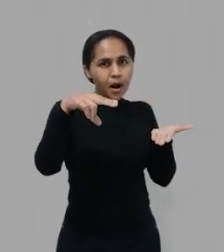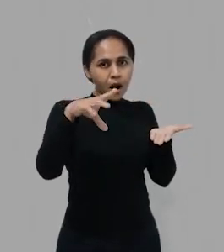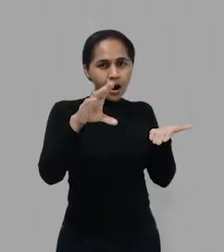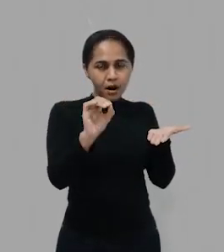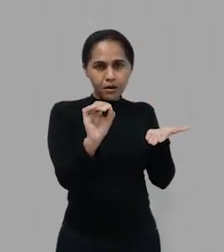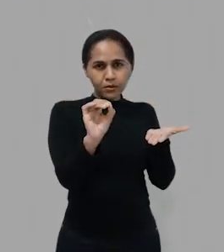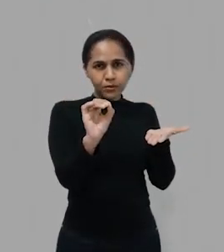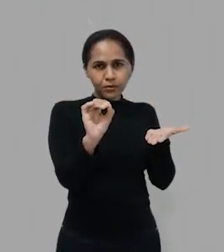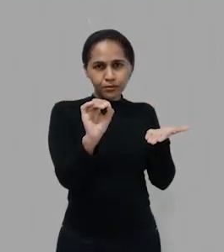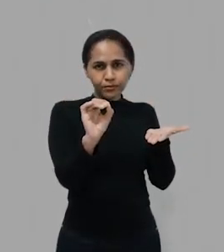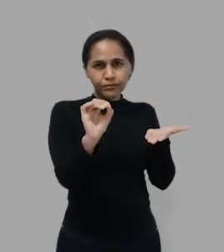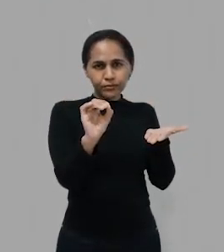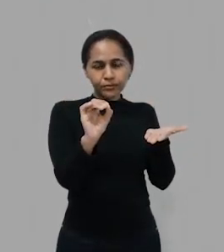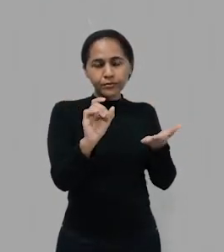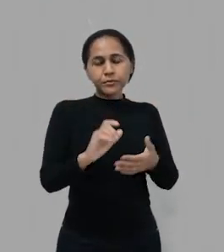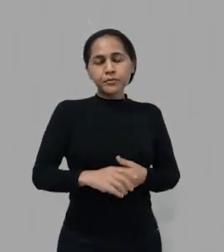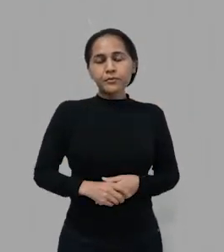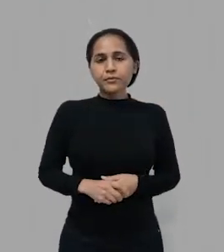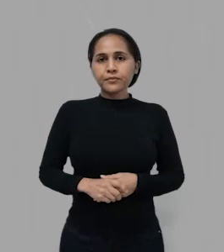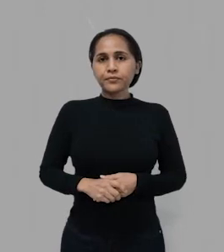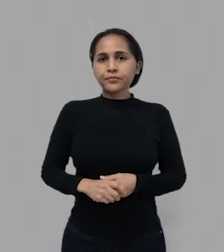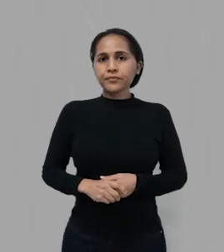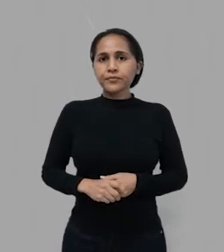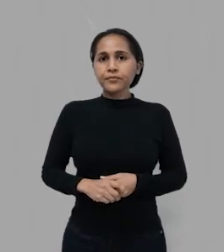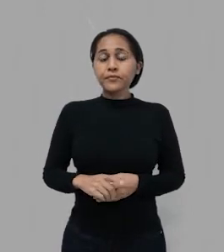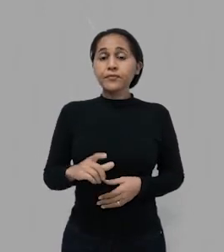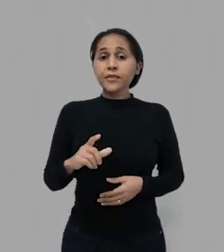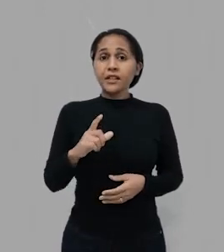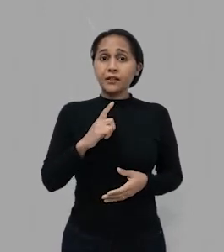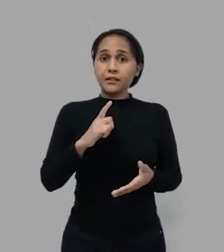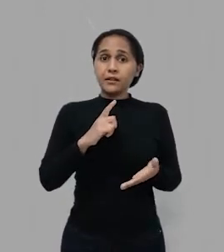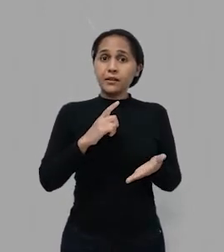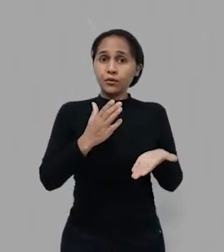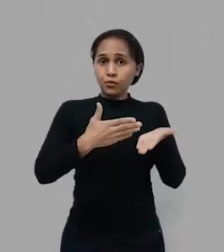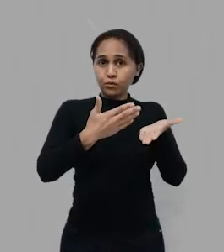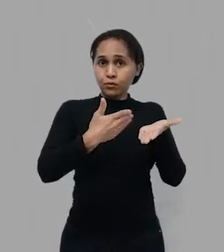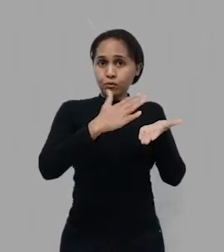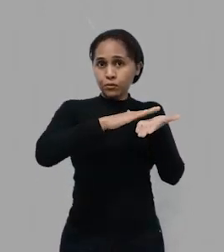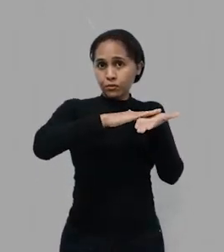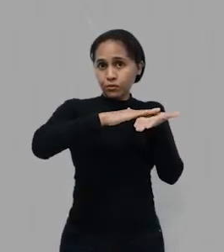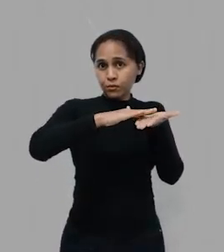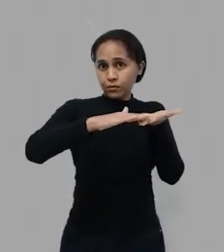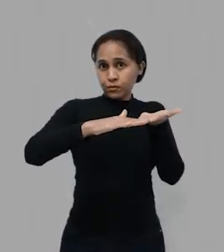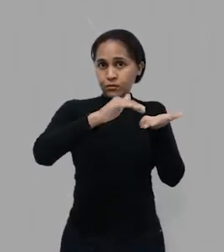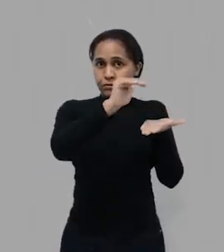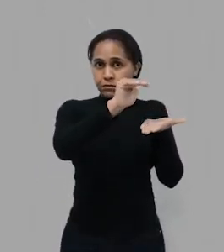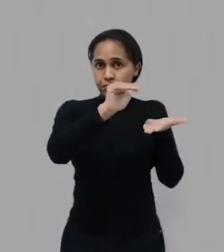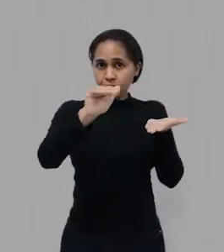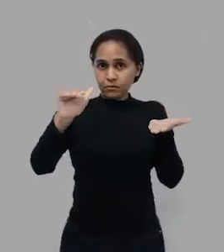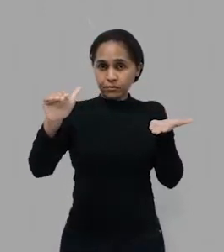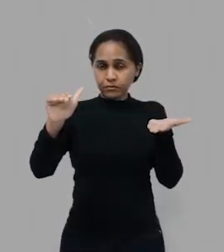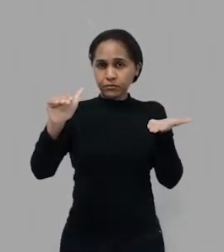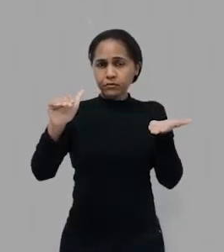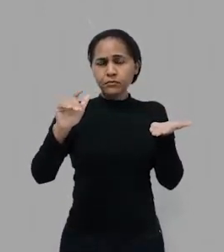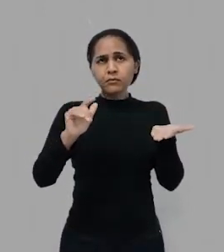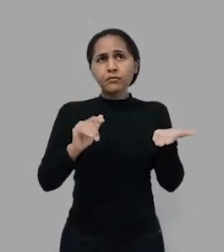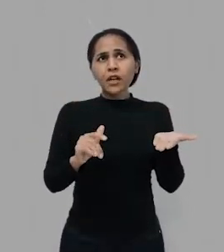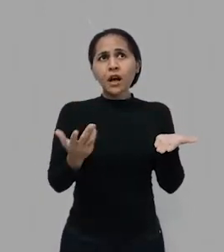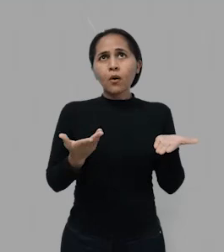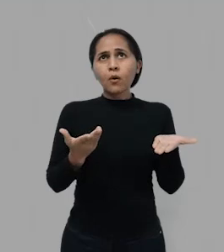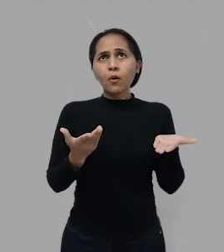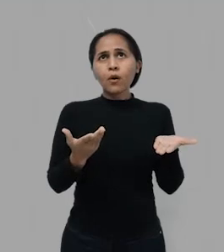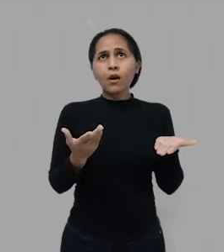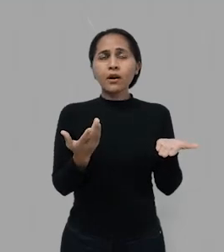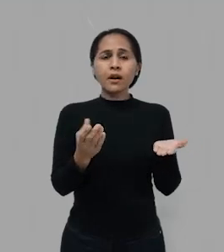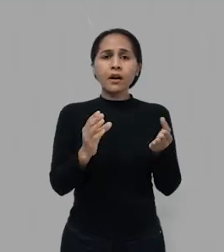única dimensão, esse plano do caderno, por exemplo, a gente não consegue diferenciar uma substância da